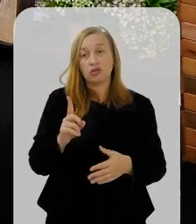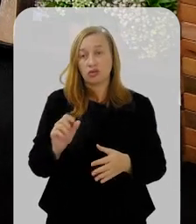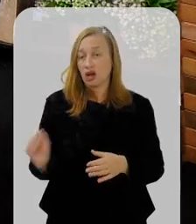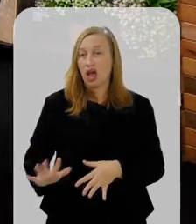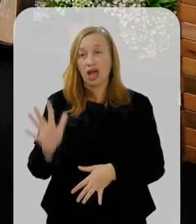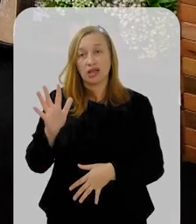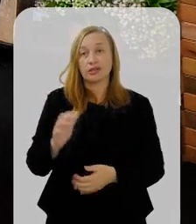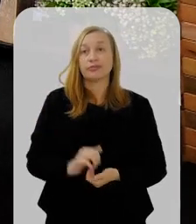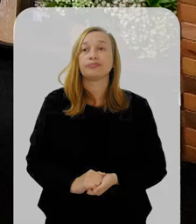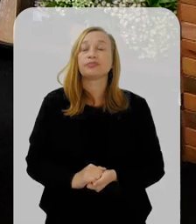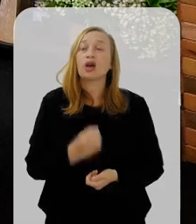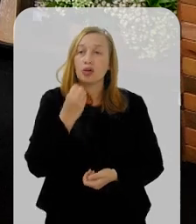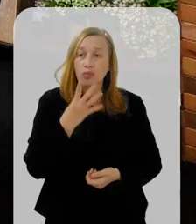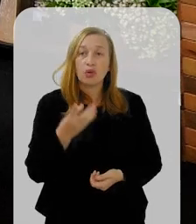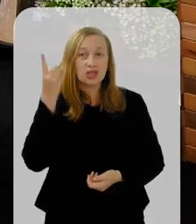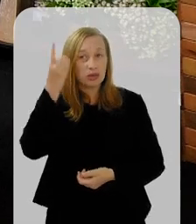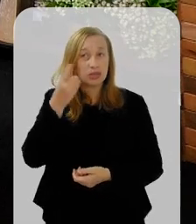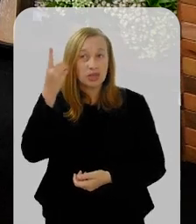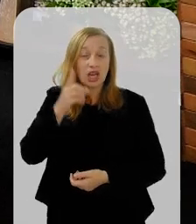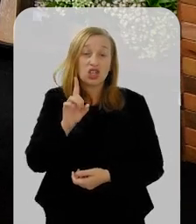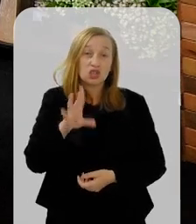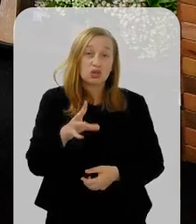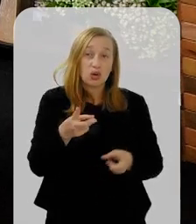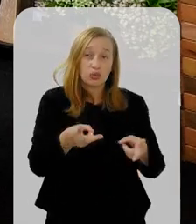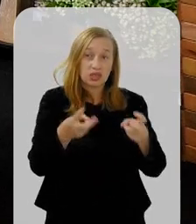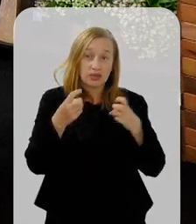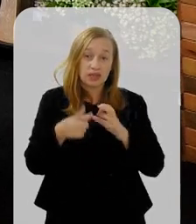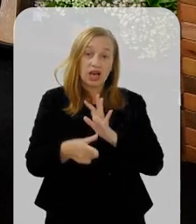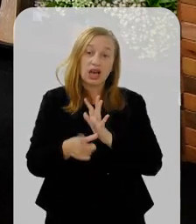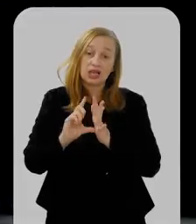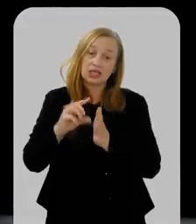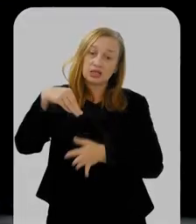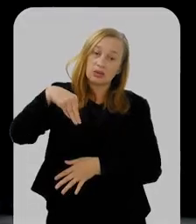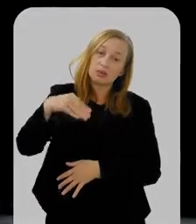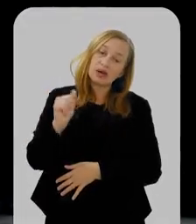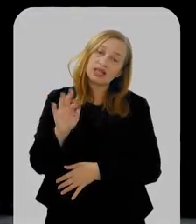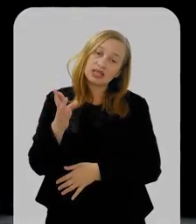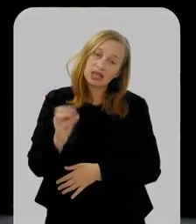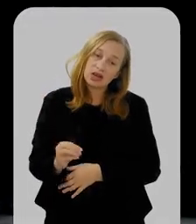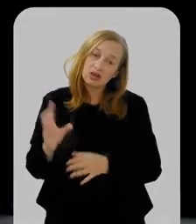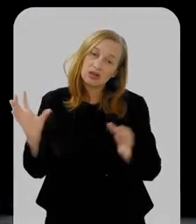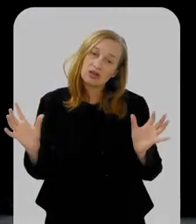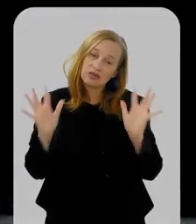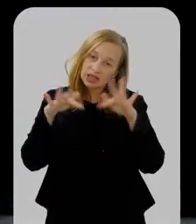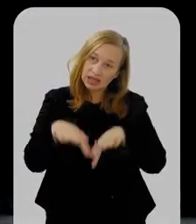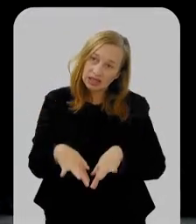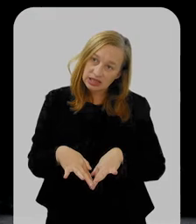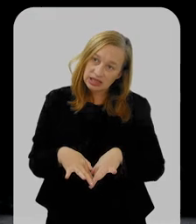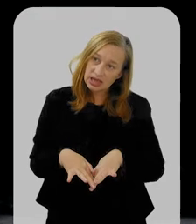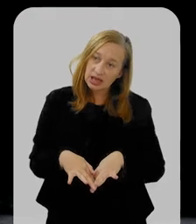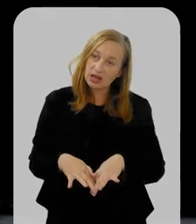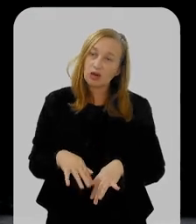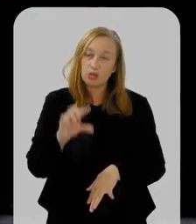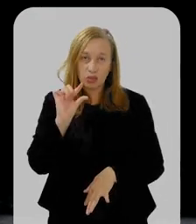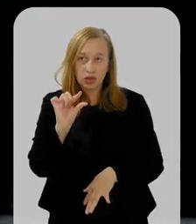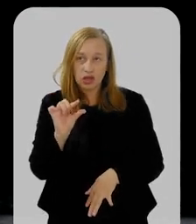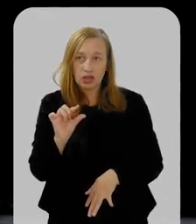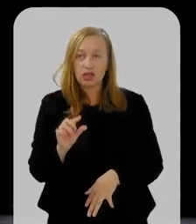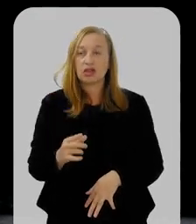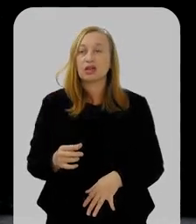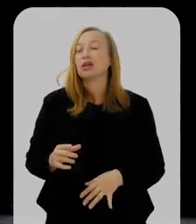caras e são exequíveis. Boa, deputado. Só uma observação antes do Marcelo